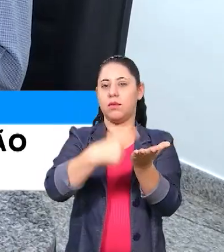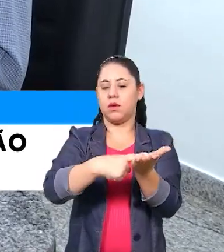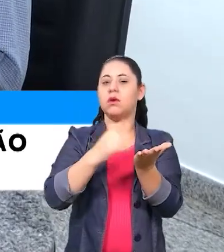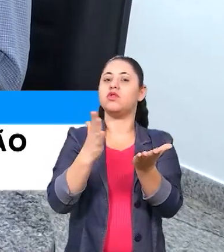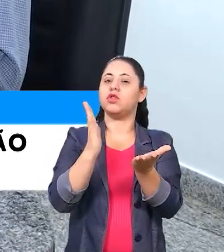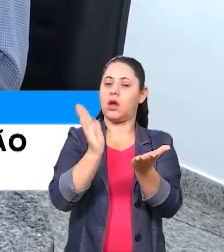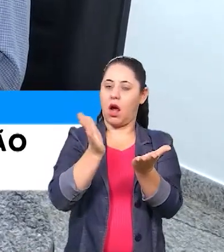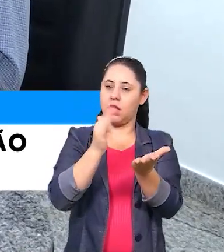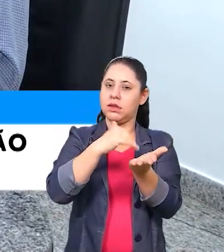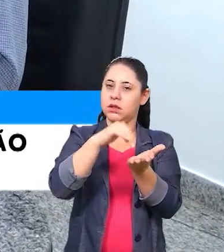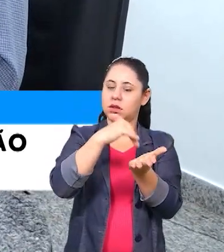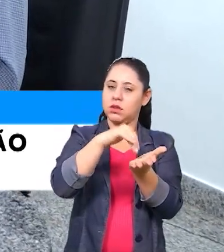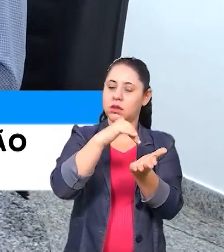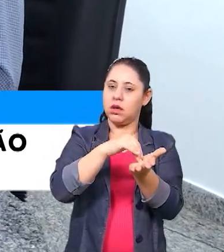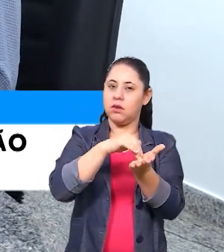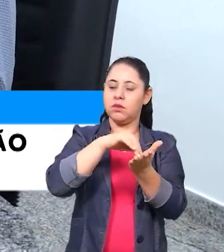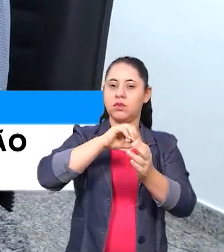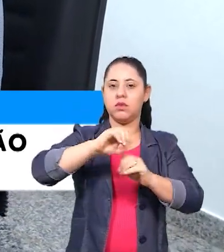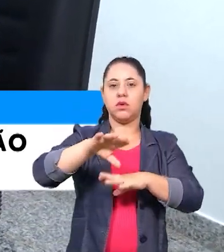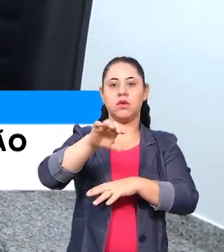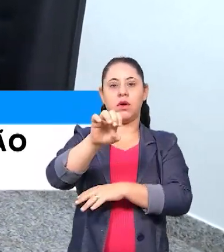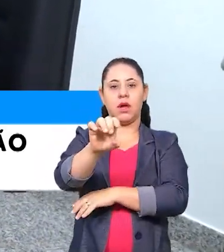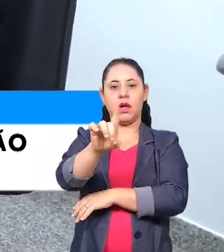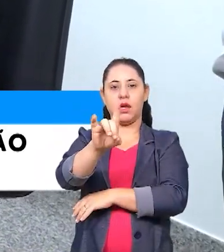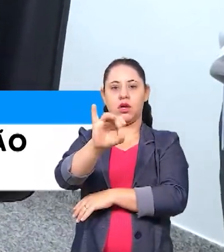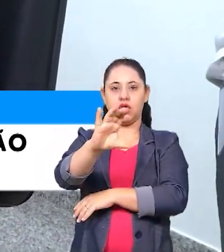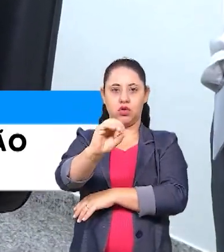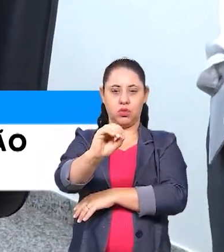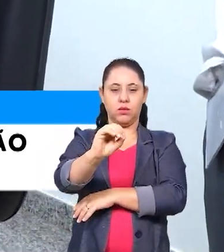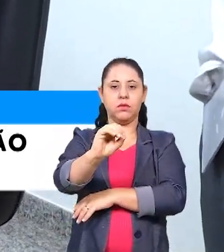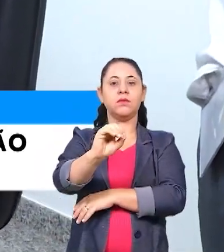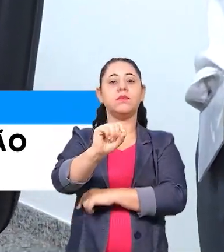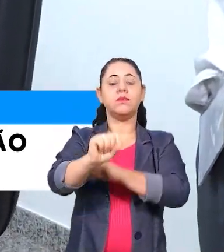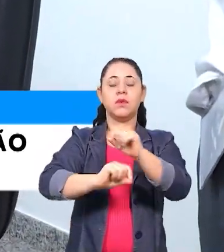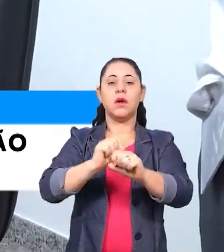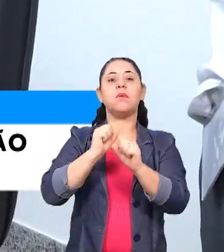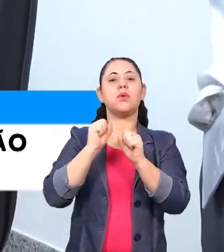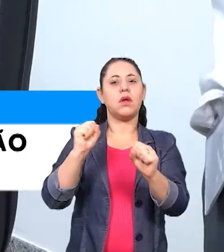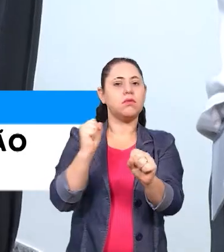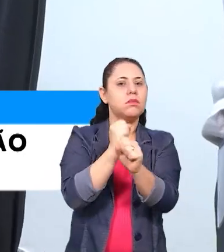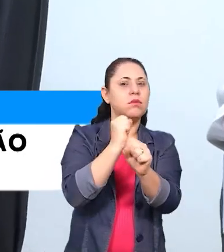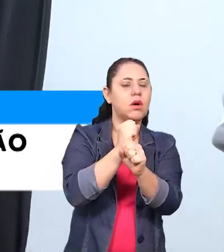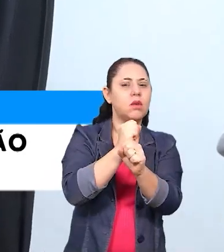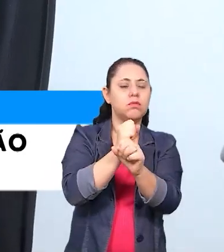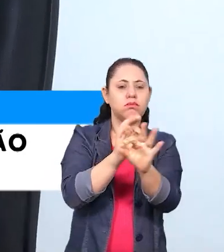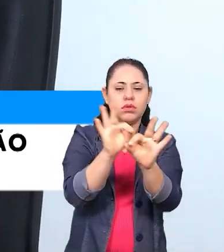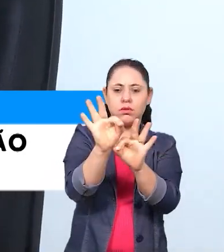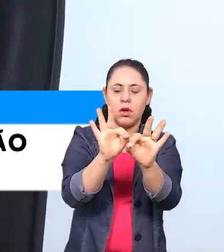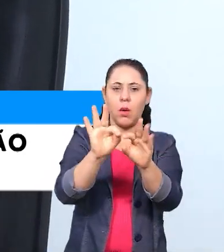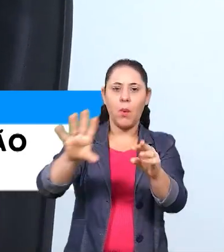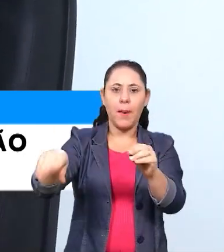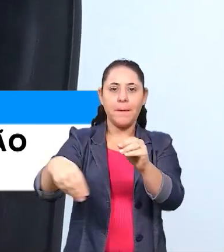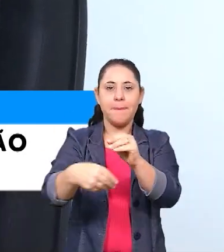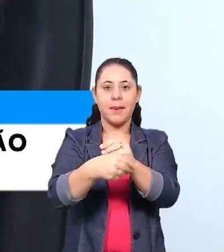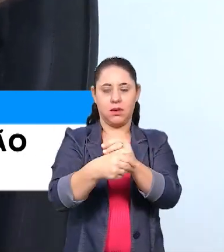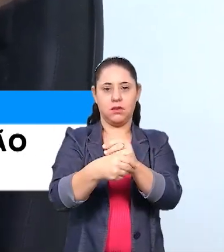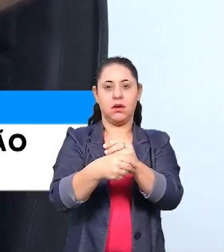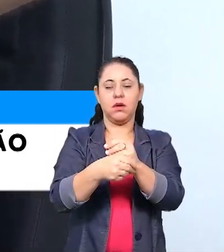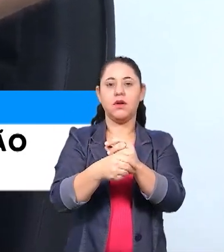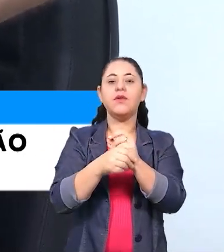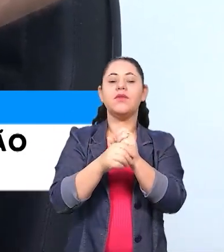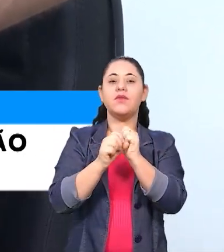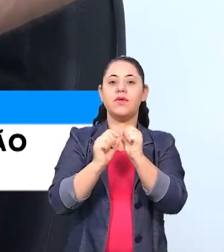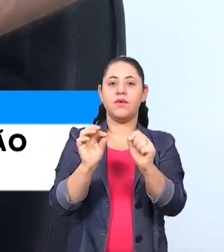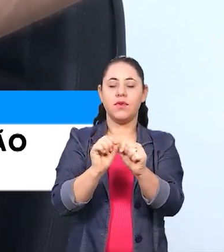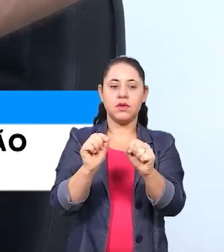nosso secretário adjunto de Educação, o Edio Antônio, para que pudesse construir uma emenda no sentido de que a